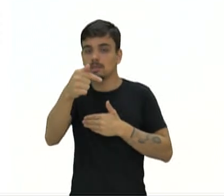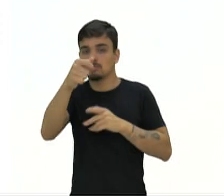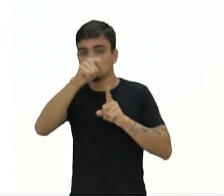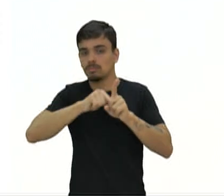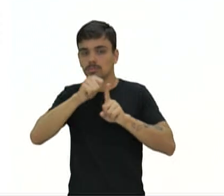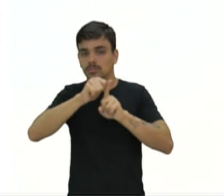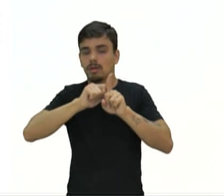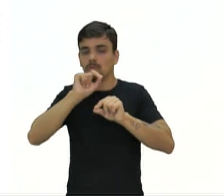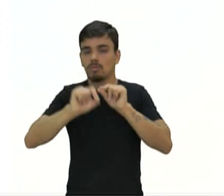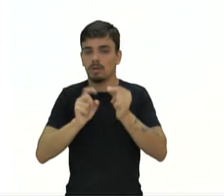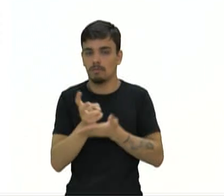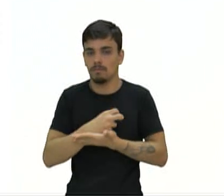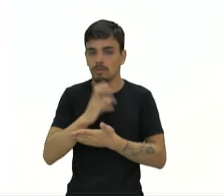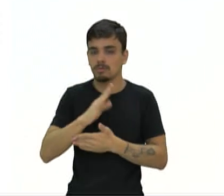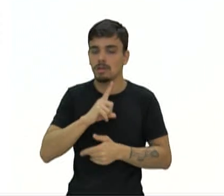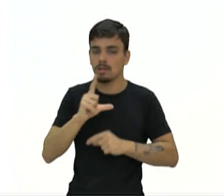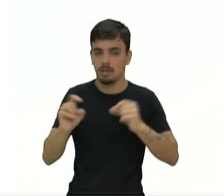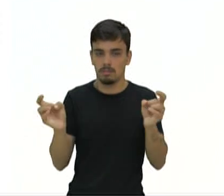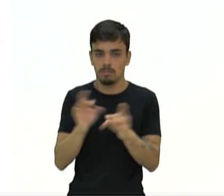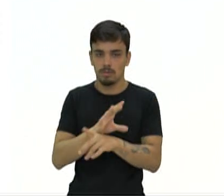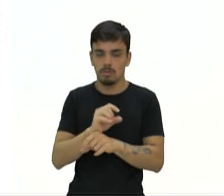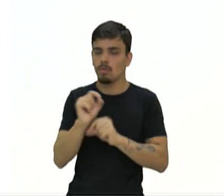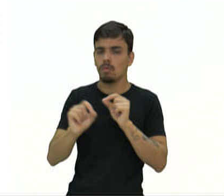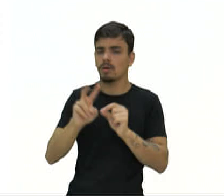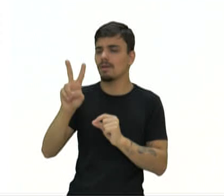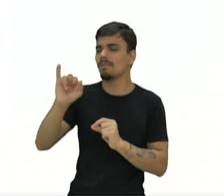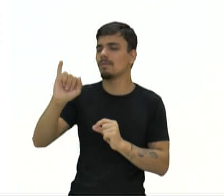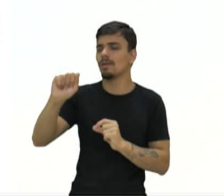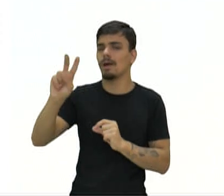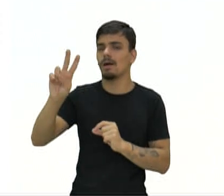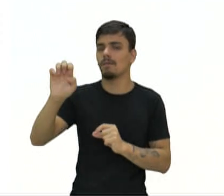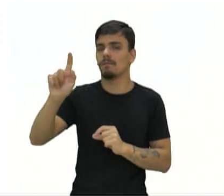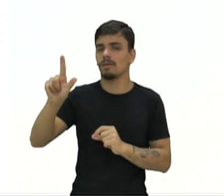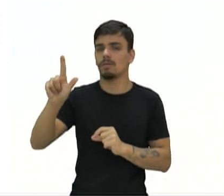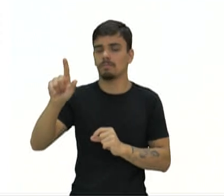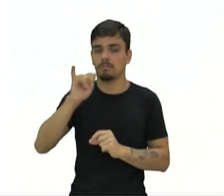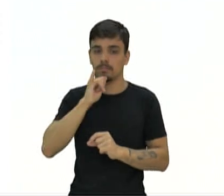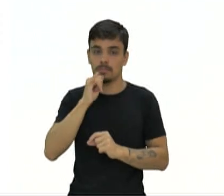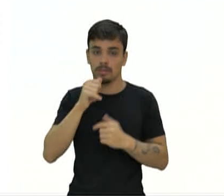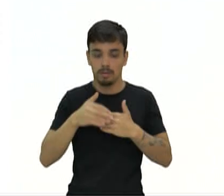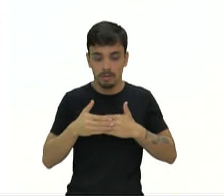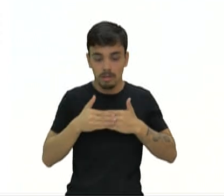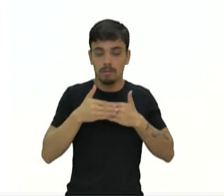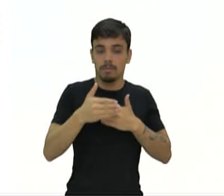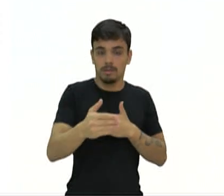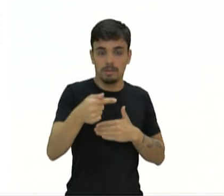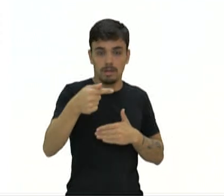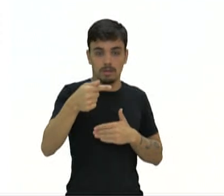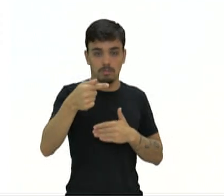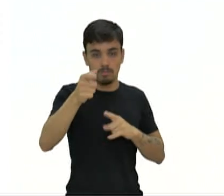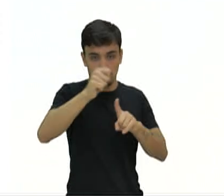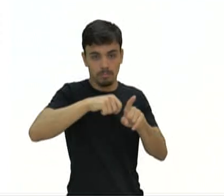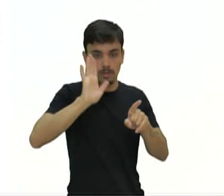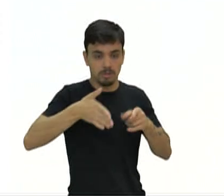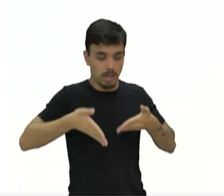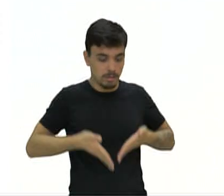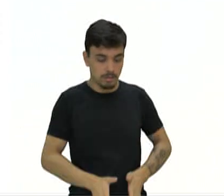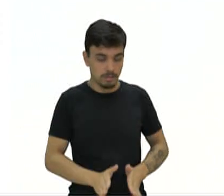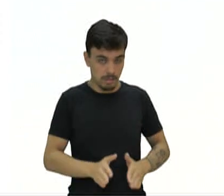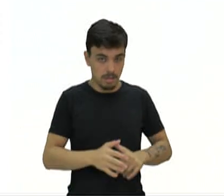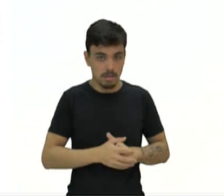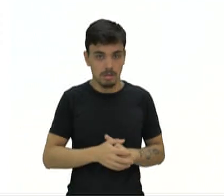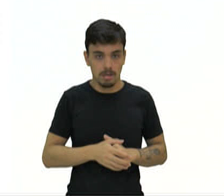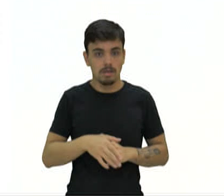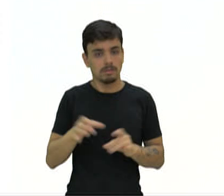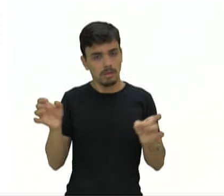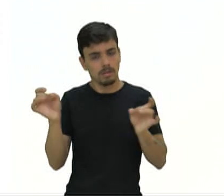feto já é viável. O que seria um feto viável? Significa que se ele nascer a partir do 7º mês, com essas condições ali que a gente falou,